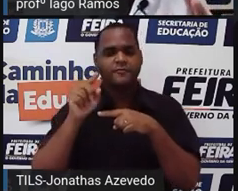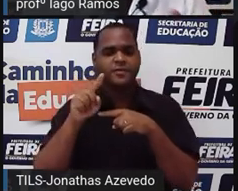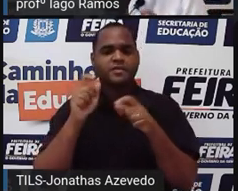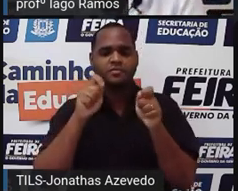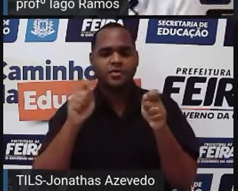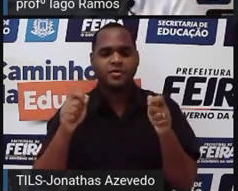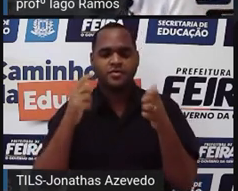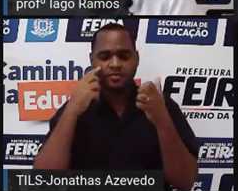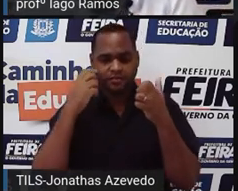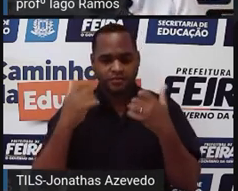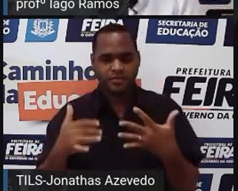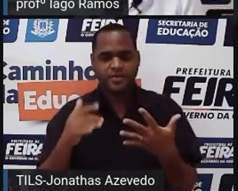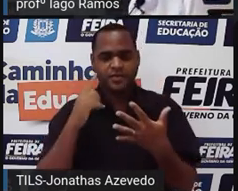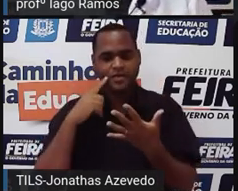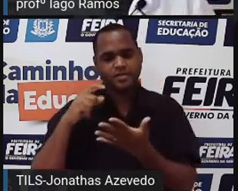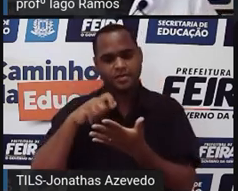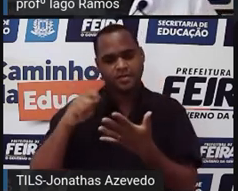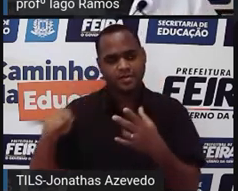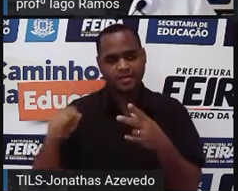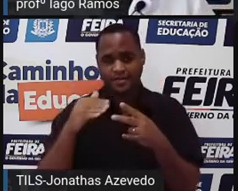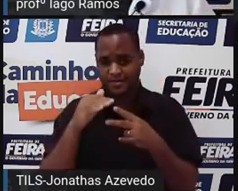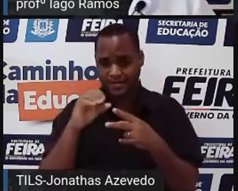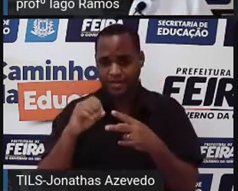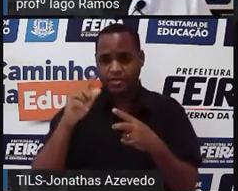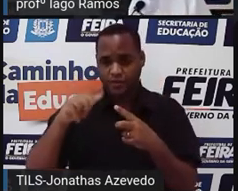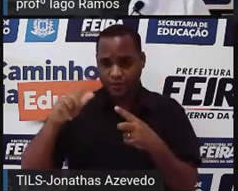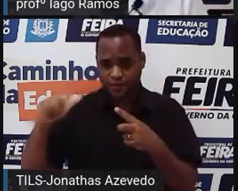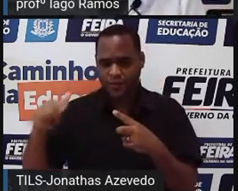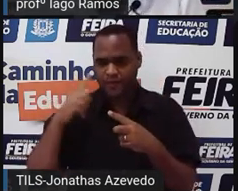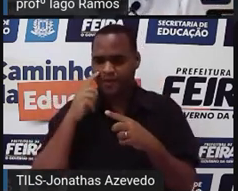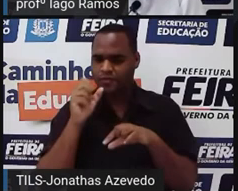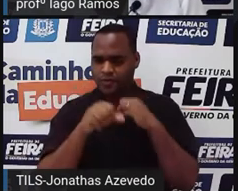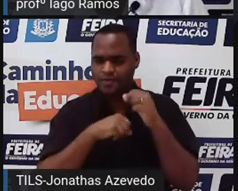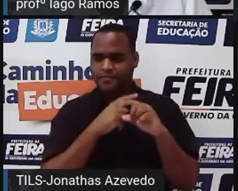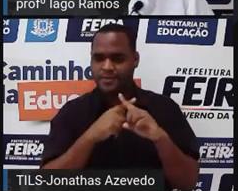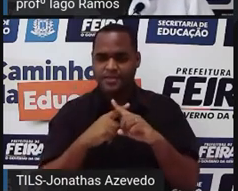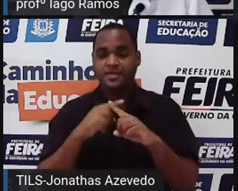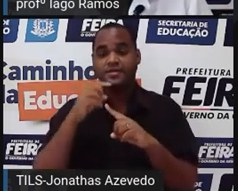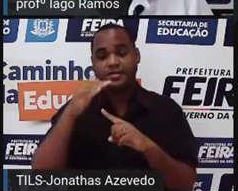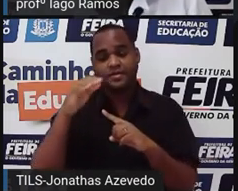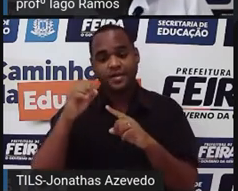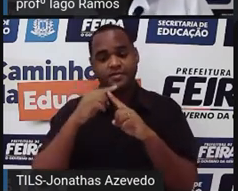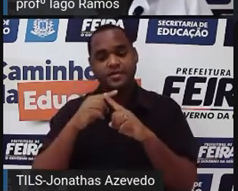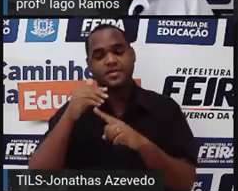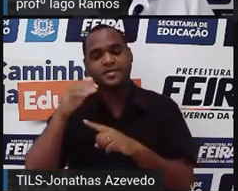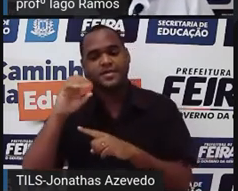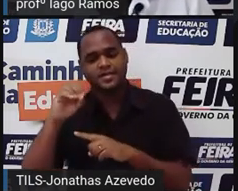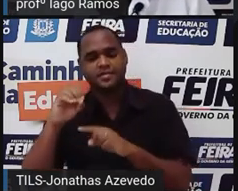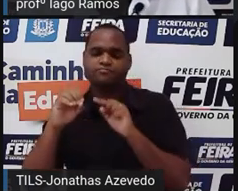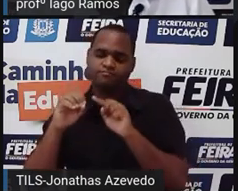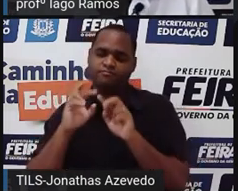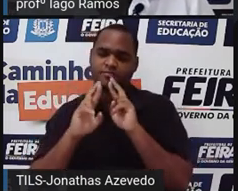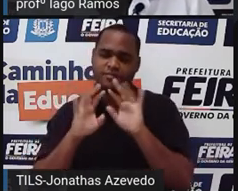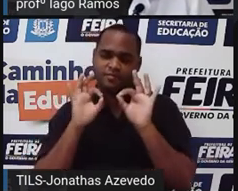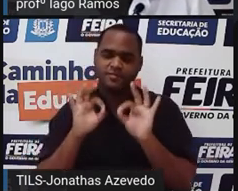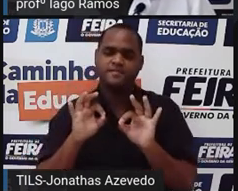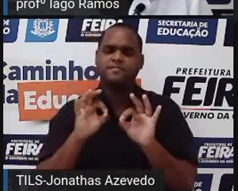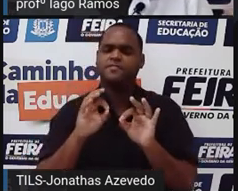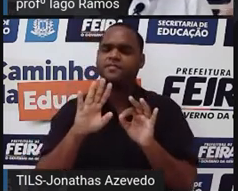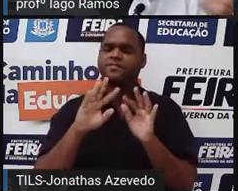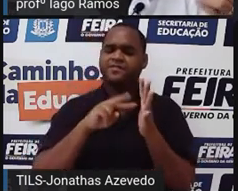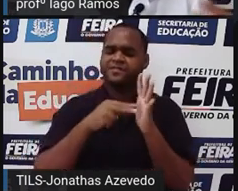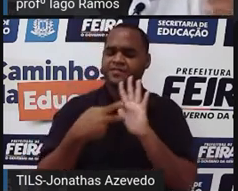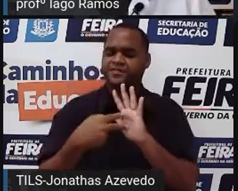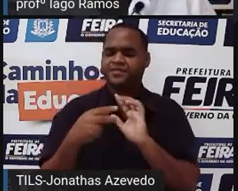escrever o 10 duas vezes e fazer uma multiplicação. Então é 10 vezes 10, tá bom? E o que é que significa